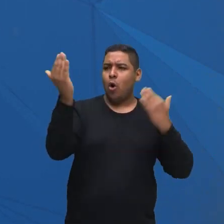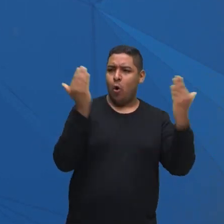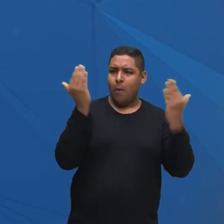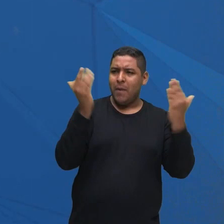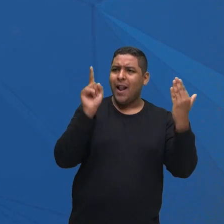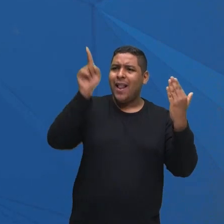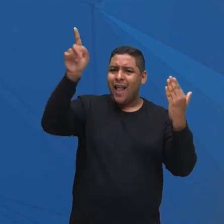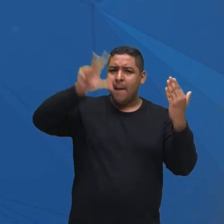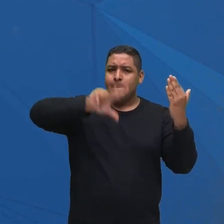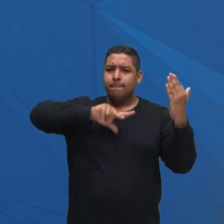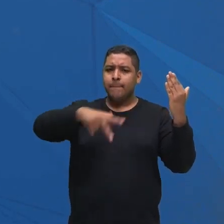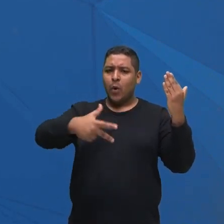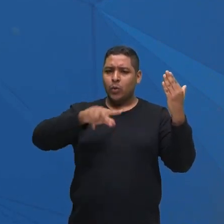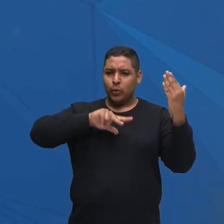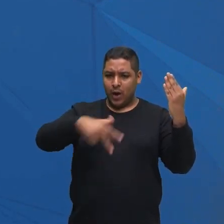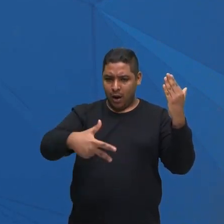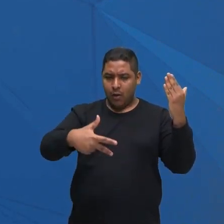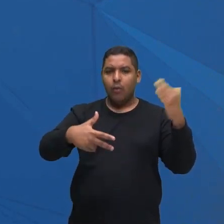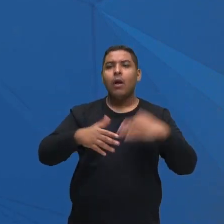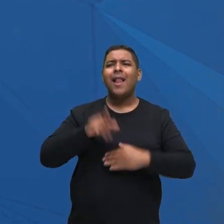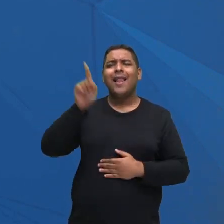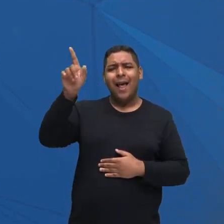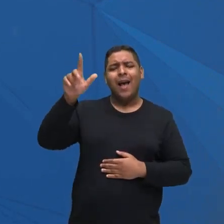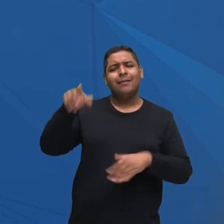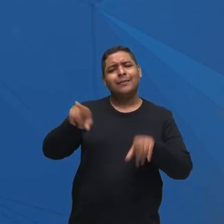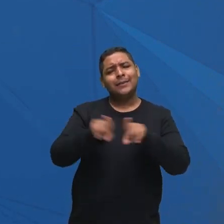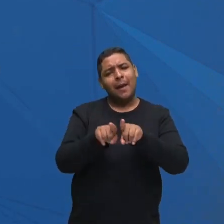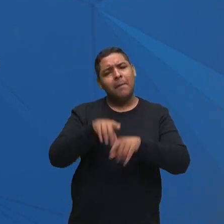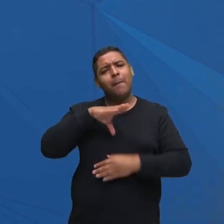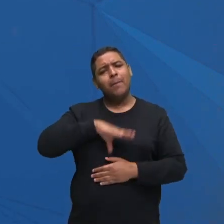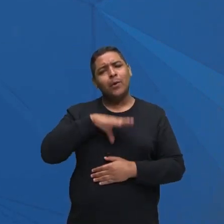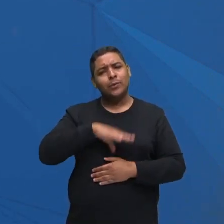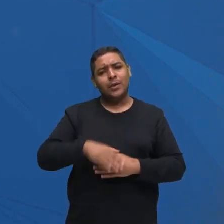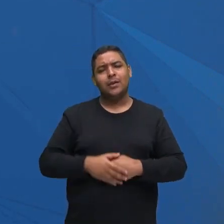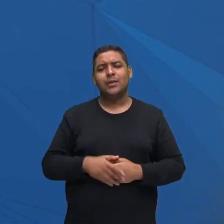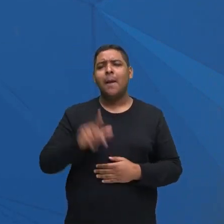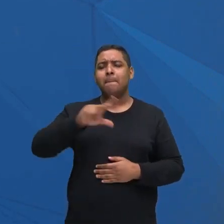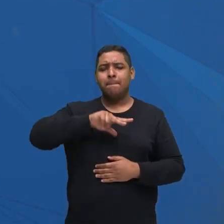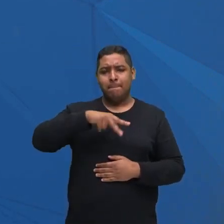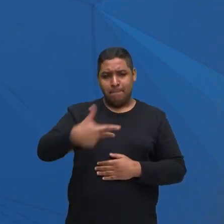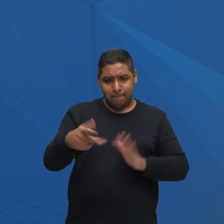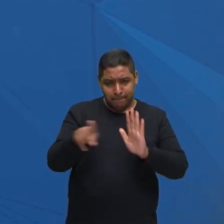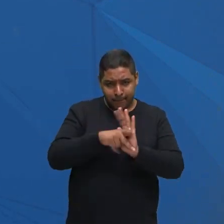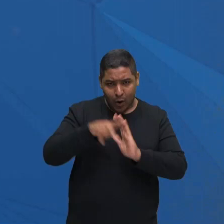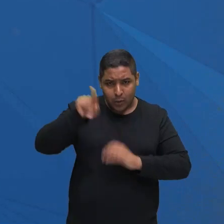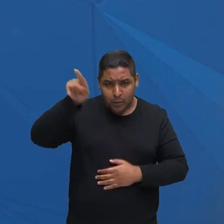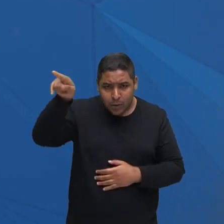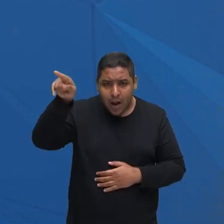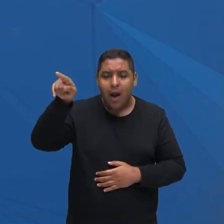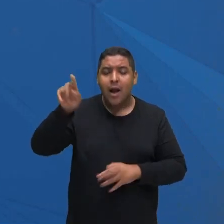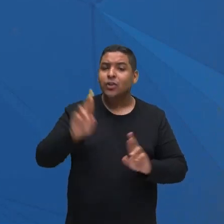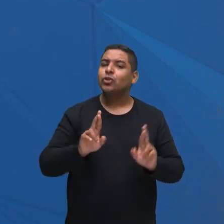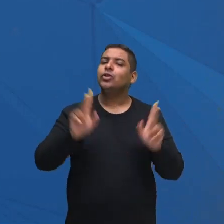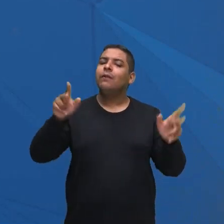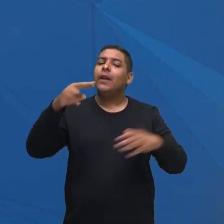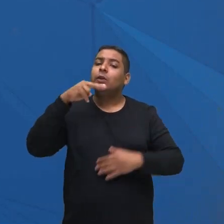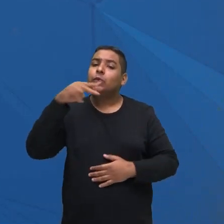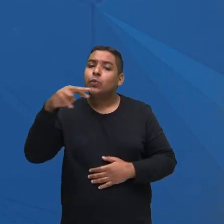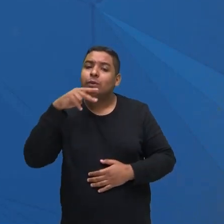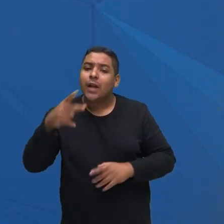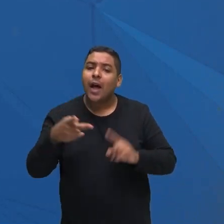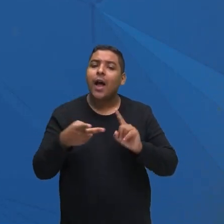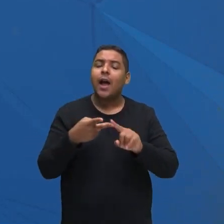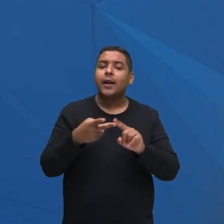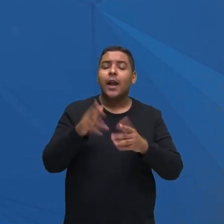em Portugal, lá também se fala português. Porém, o português de Portugal é diferente em sotaque,